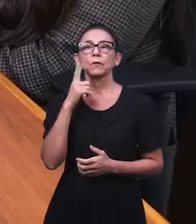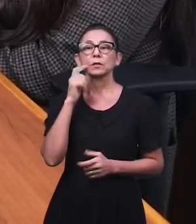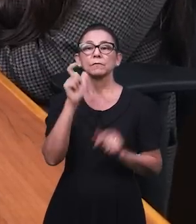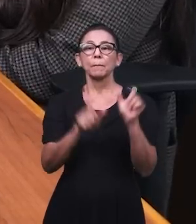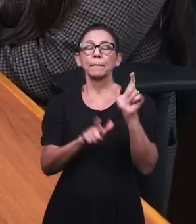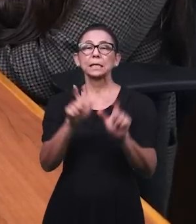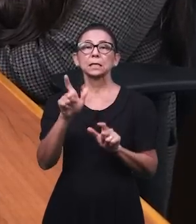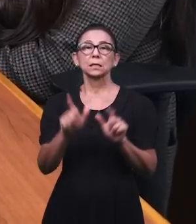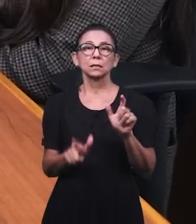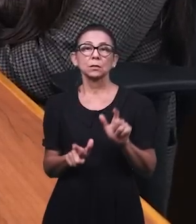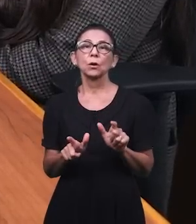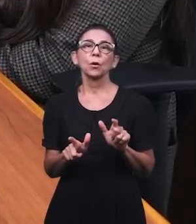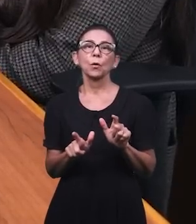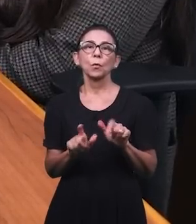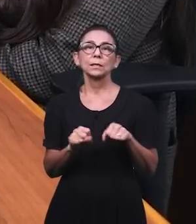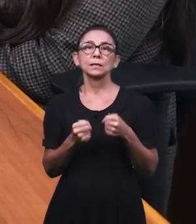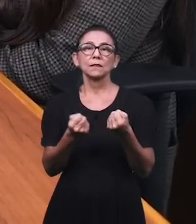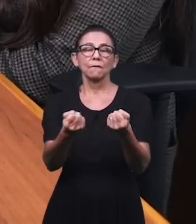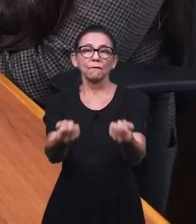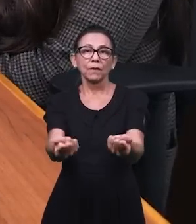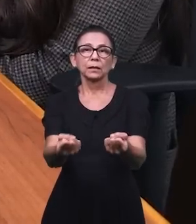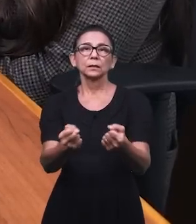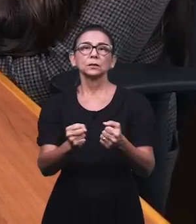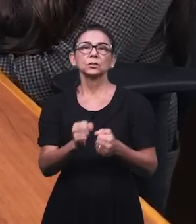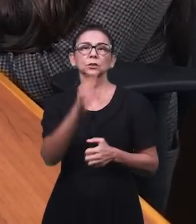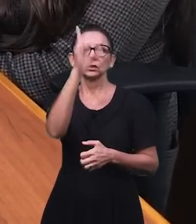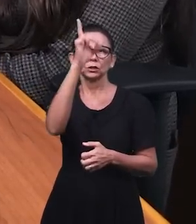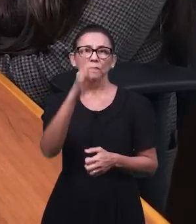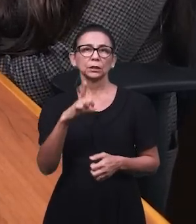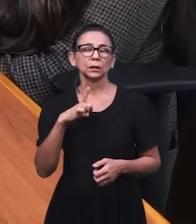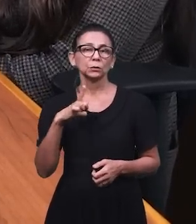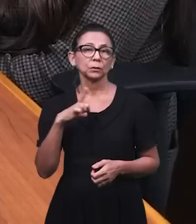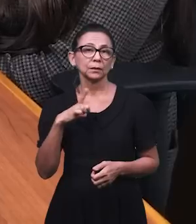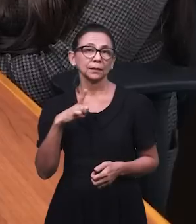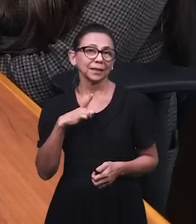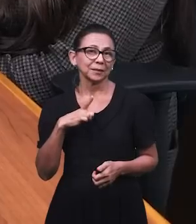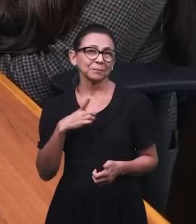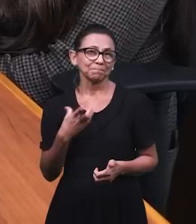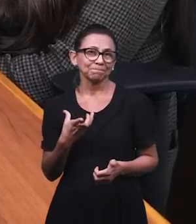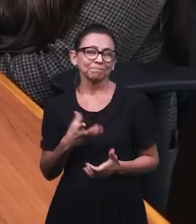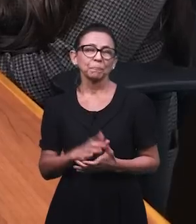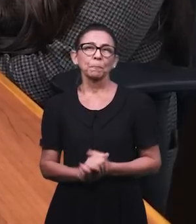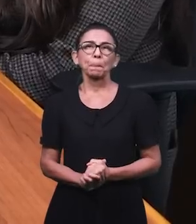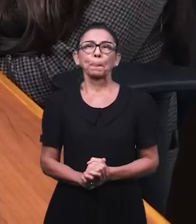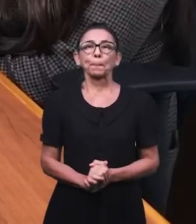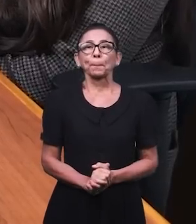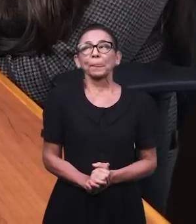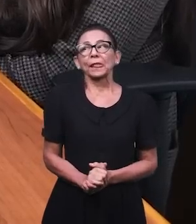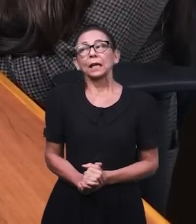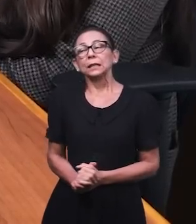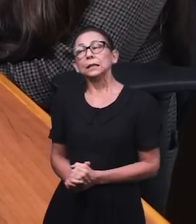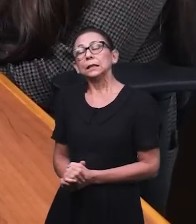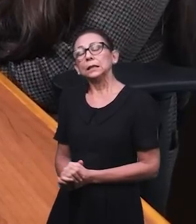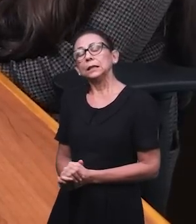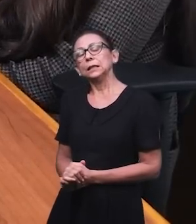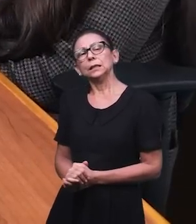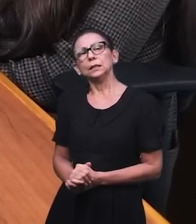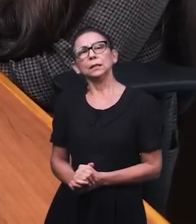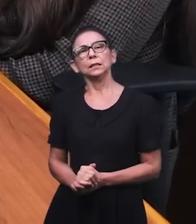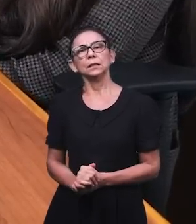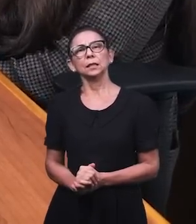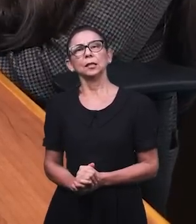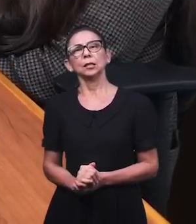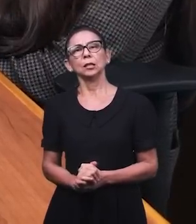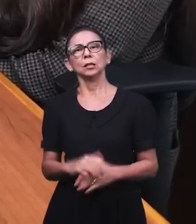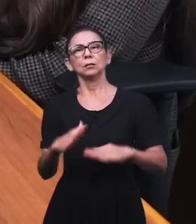na defesa dos direitos de pessoas que estão totalmente vulneráveis. E ali no meu caso, eu me escolhi o